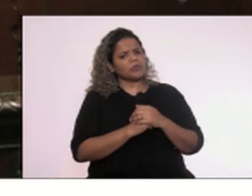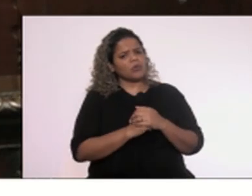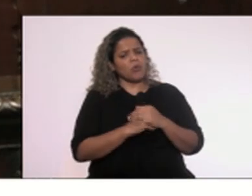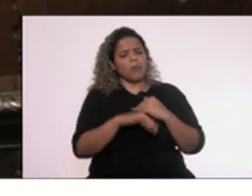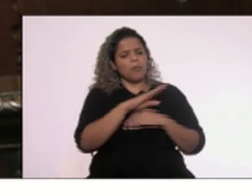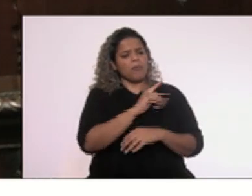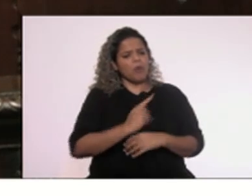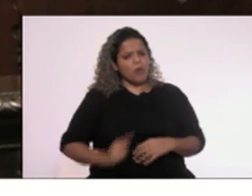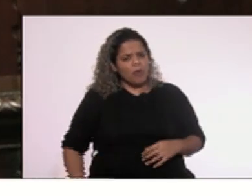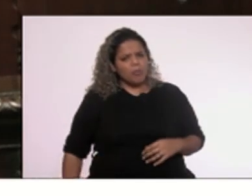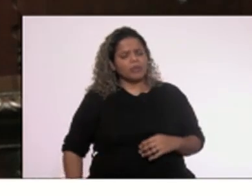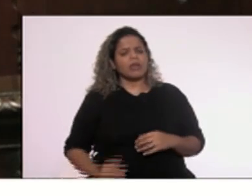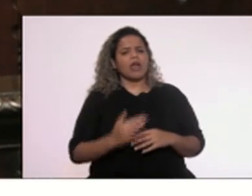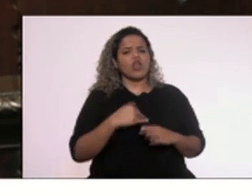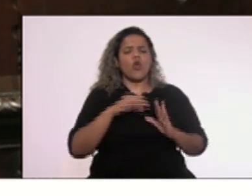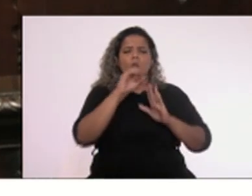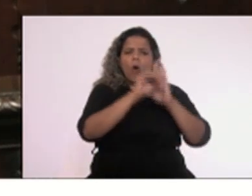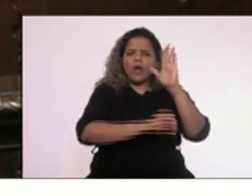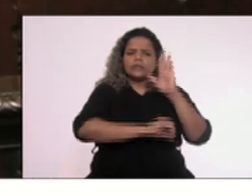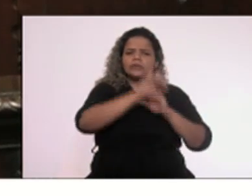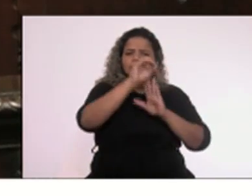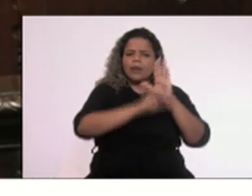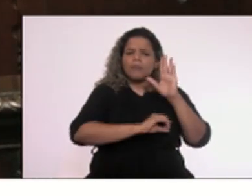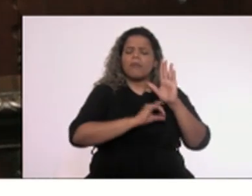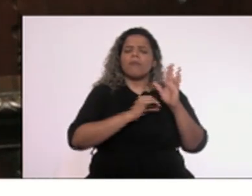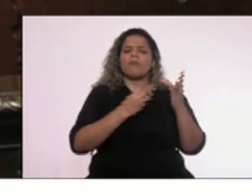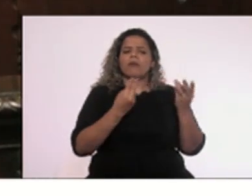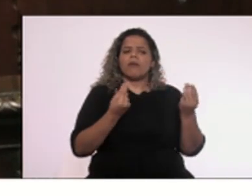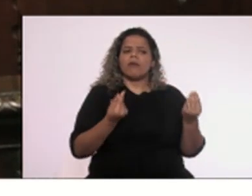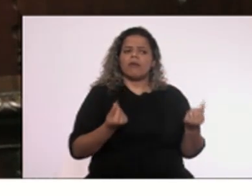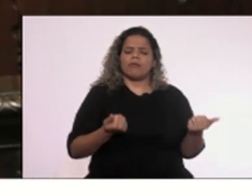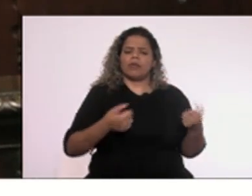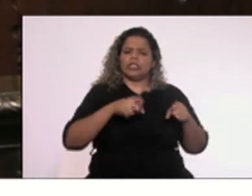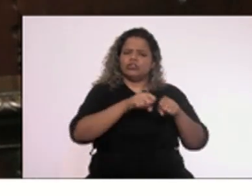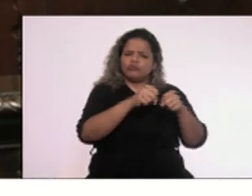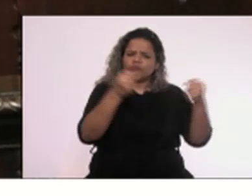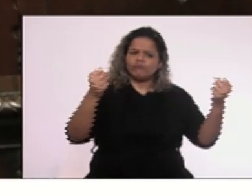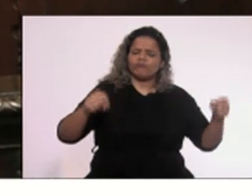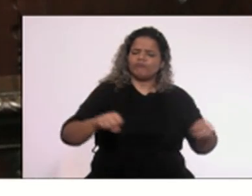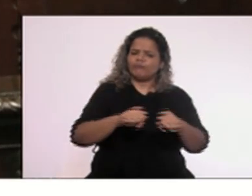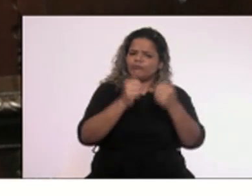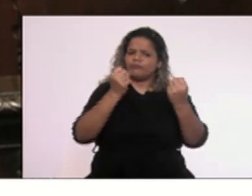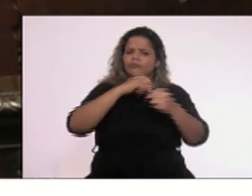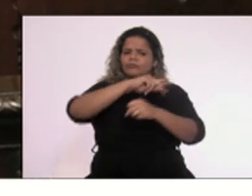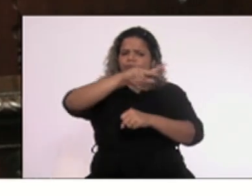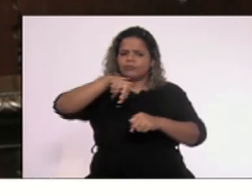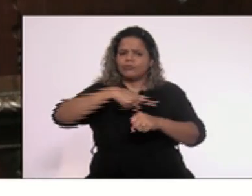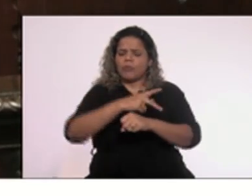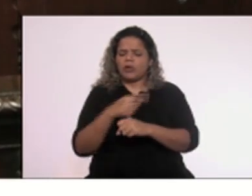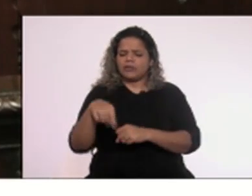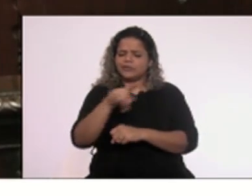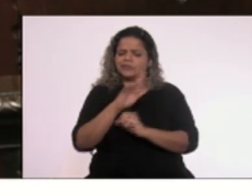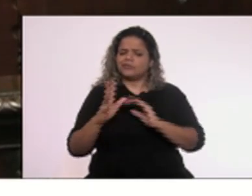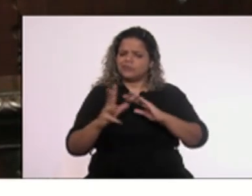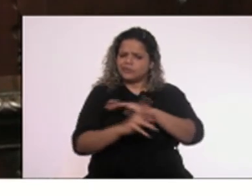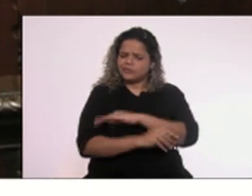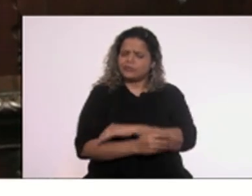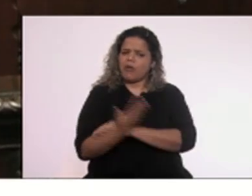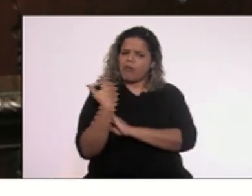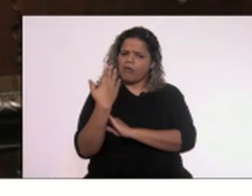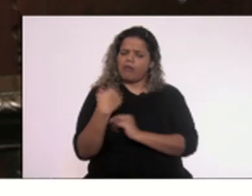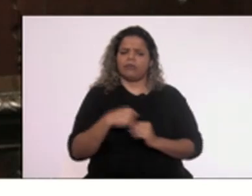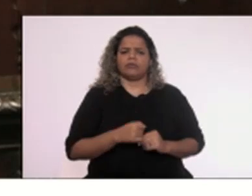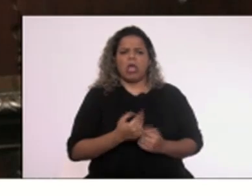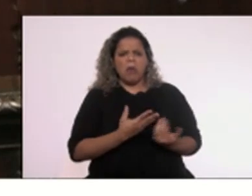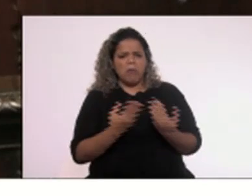coisa pública e com o orçamento de um país que foi absolutamente destruído e quebrado por esses pilantras que estiveram no poder. E